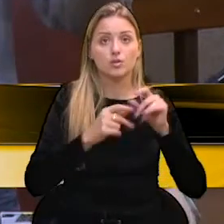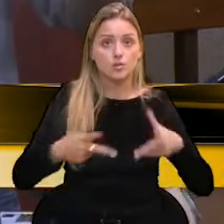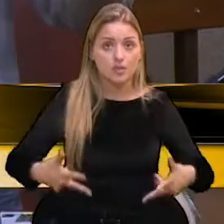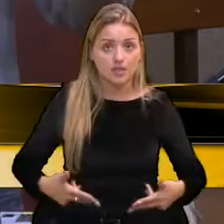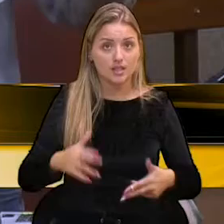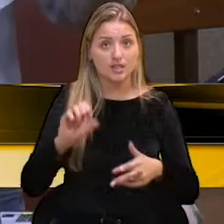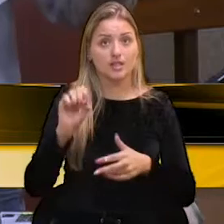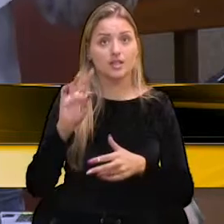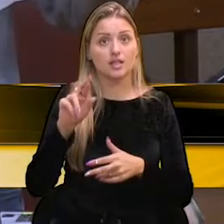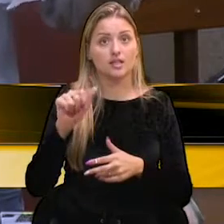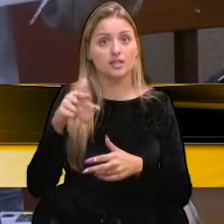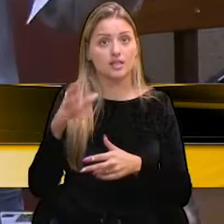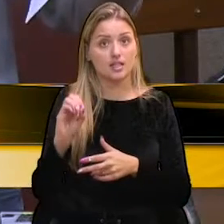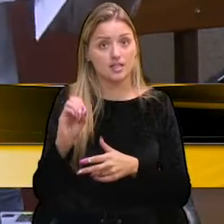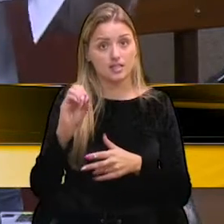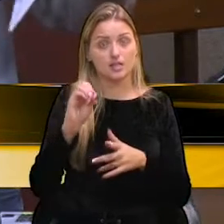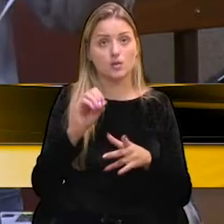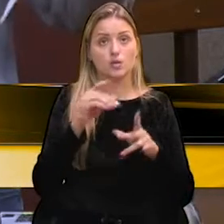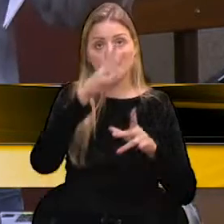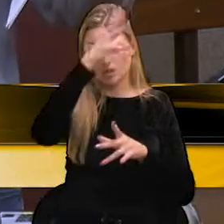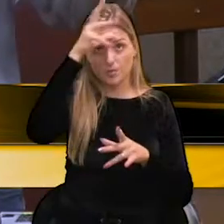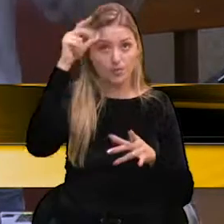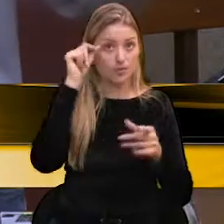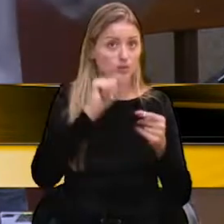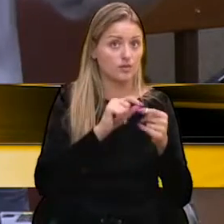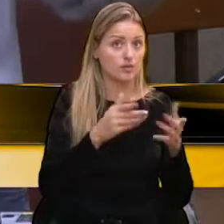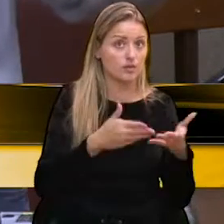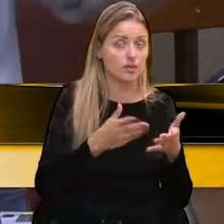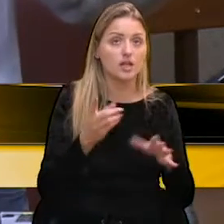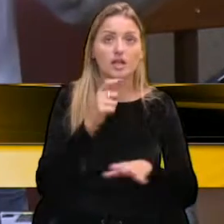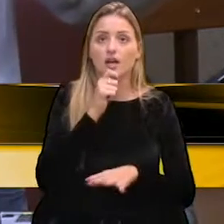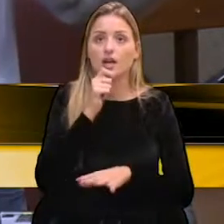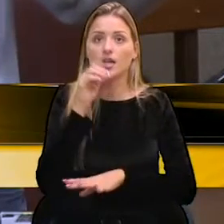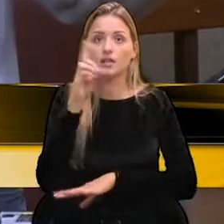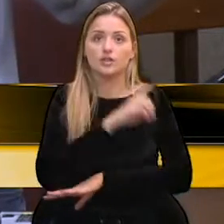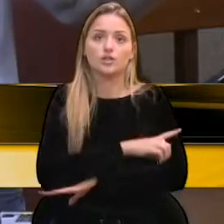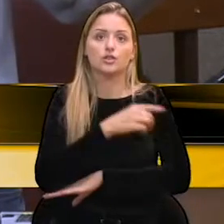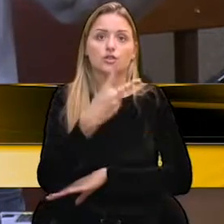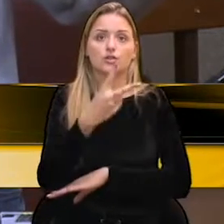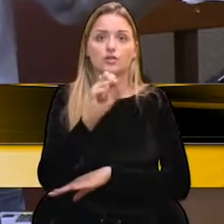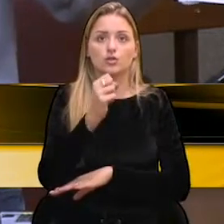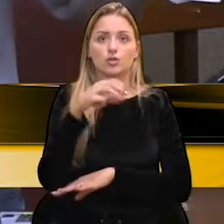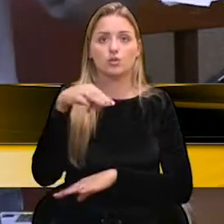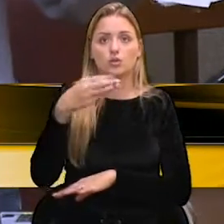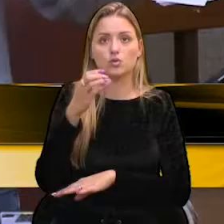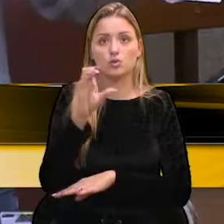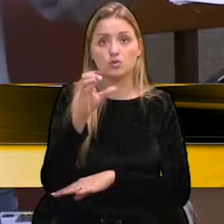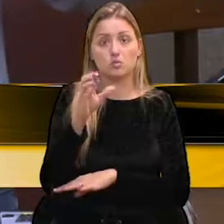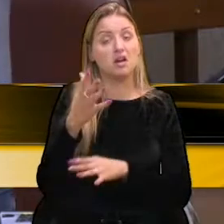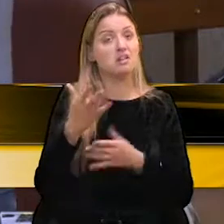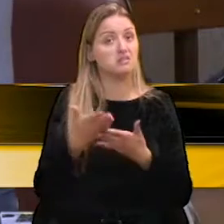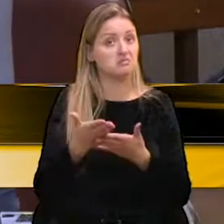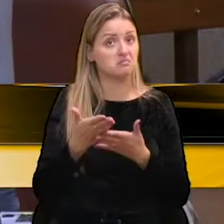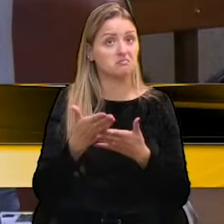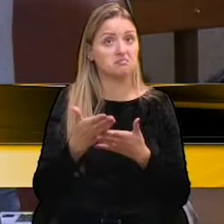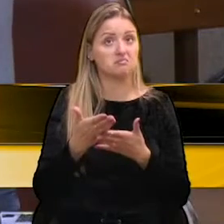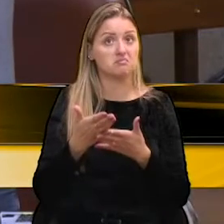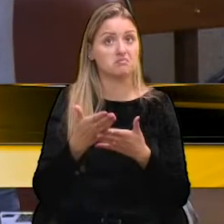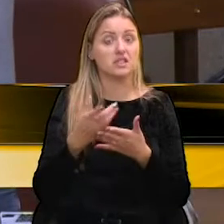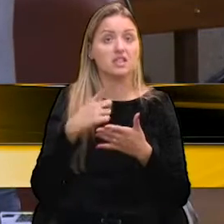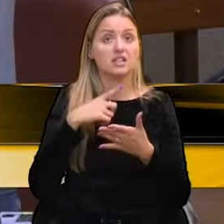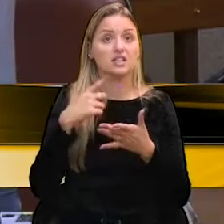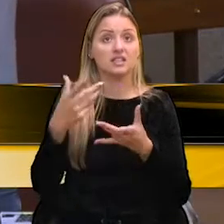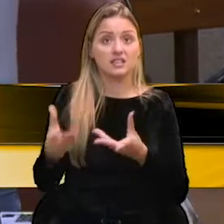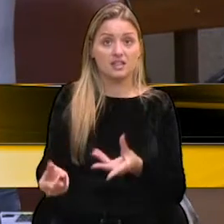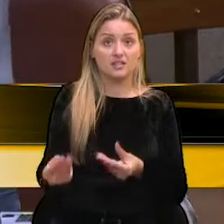castração gratuita prestado pela Prefeitura de Caxias do Sul, ainda no dia 28 de março. E infelizmente nós recebemos no